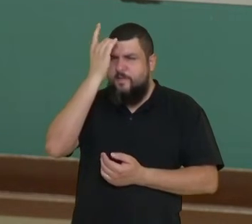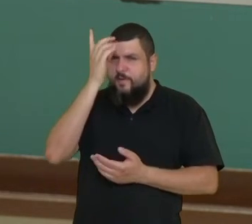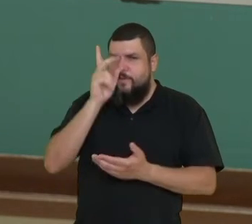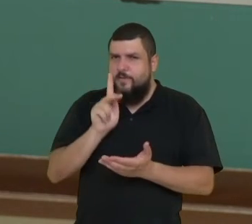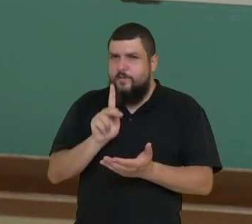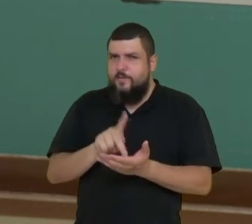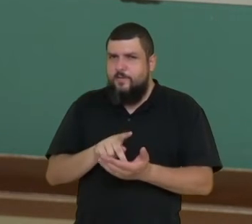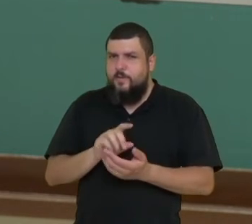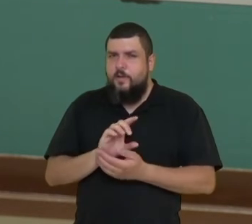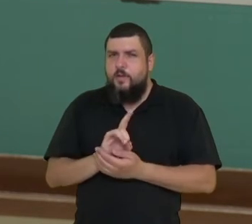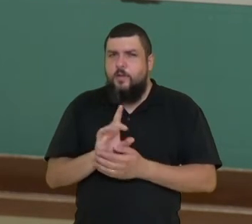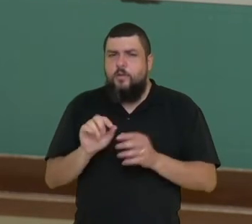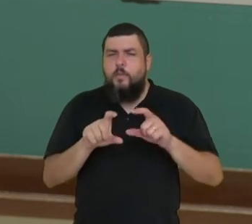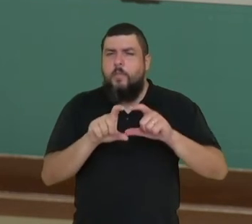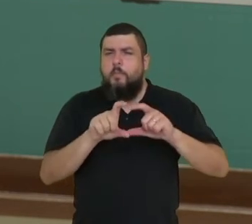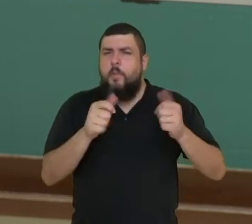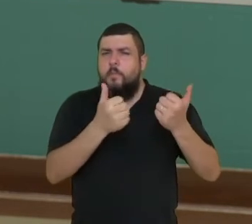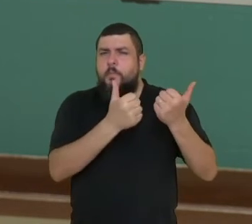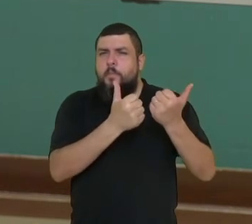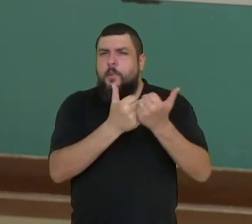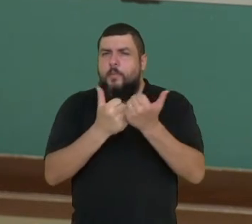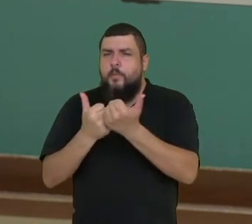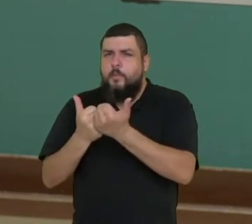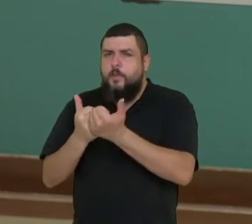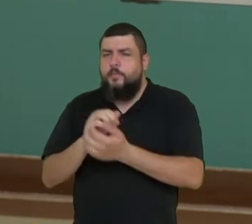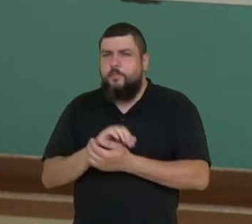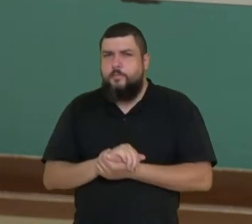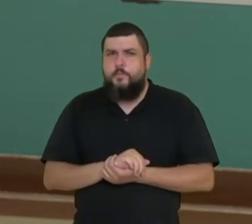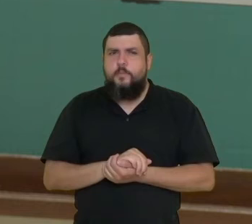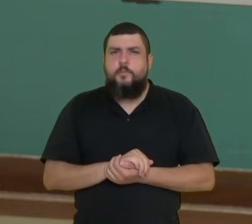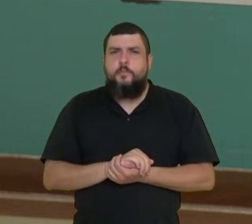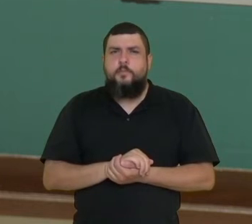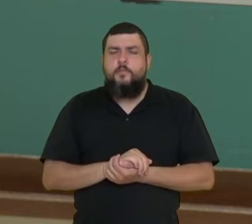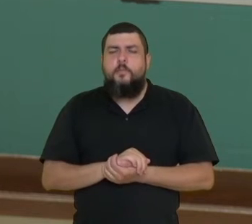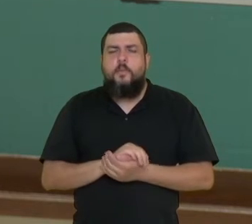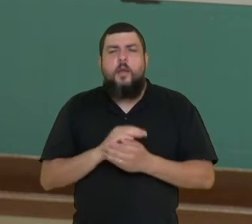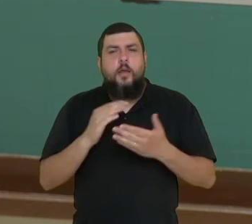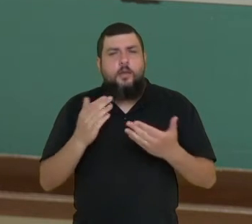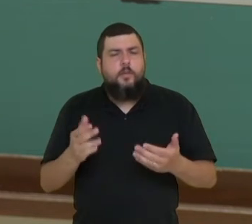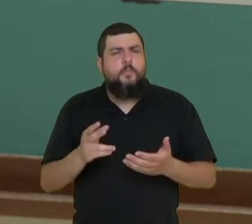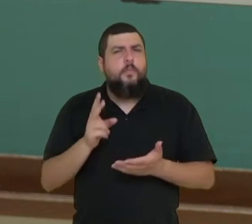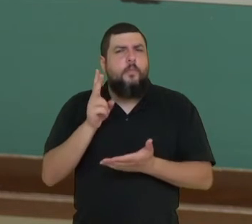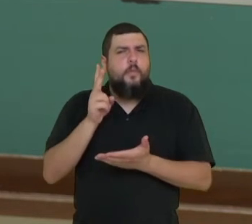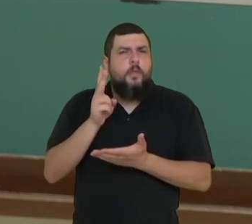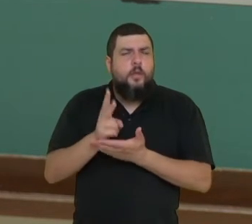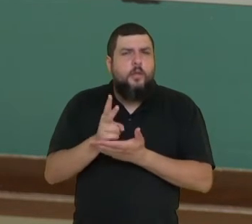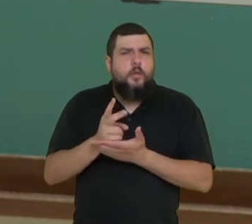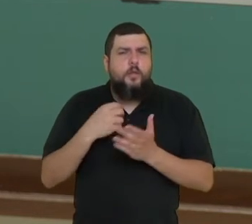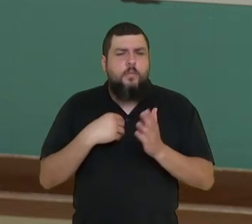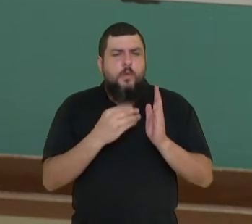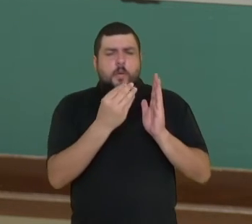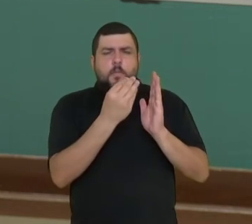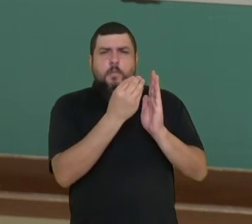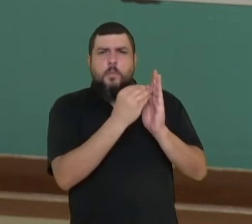baba aqui, ó, tá suave. Então, lembre-se do seguinte, sempre compartilhe a sua resposta com seus coleguinhas e com o seu